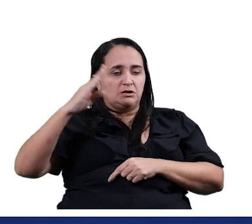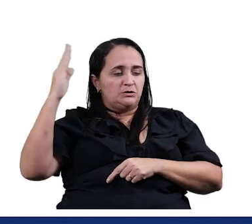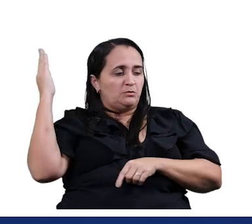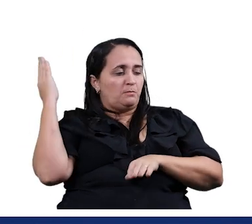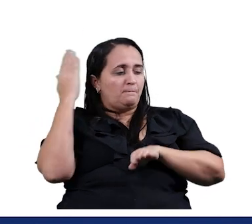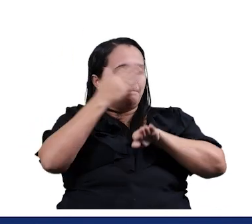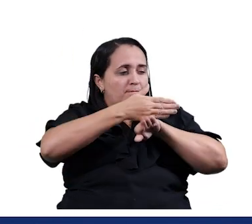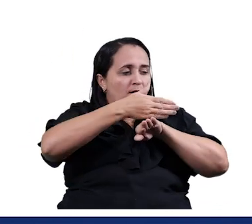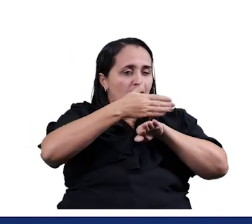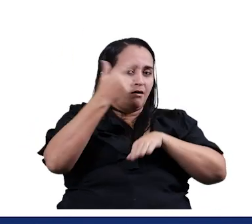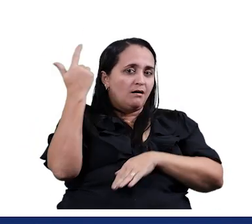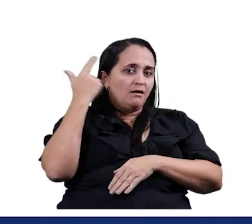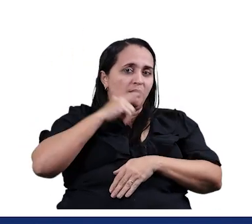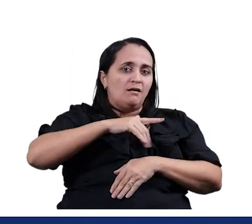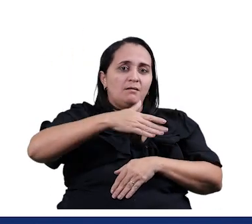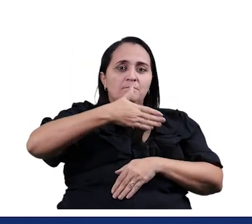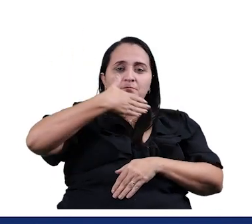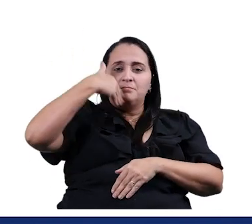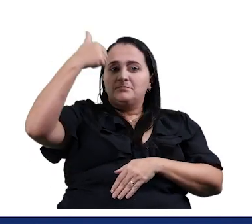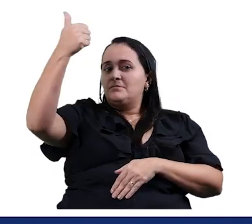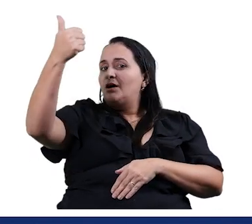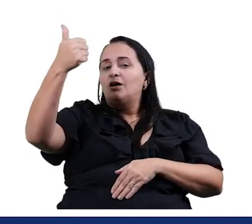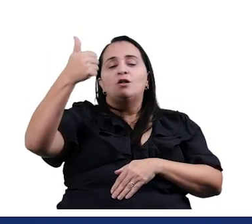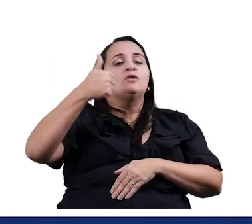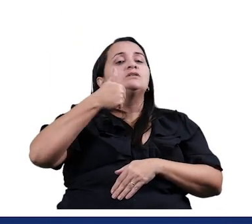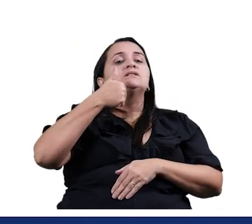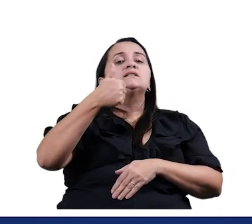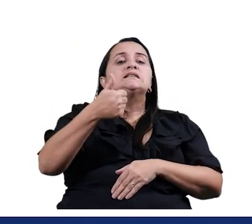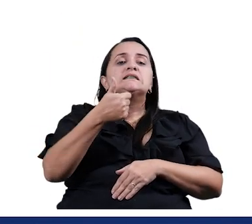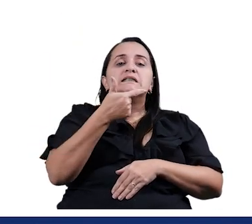a melhor com uma vitória de